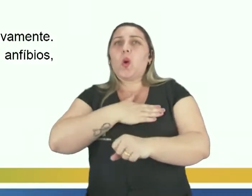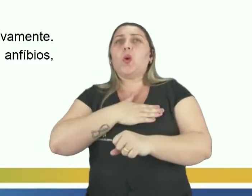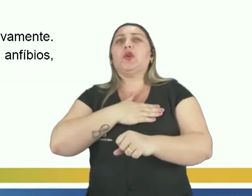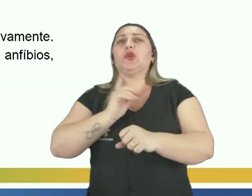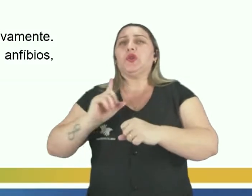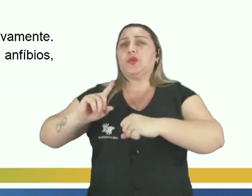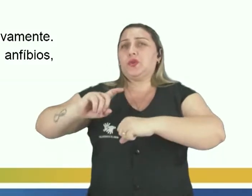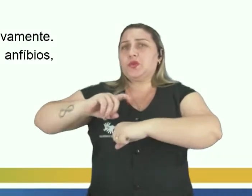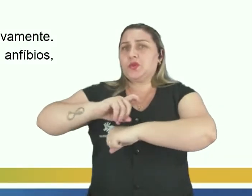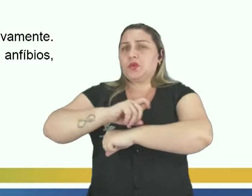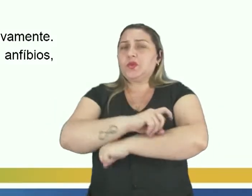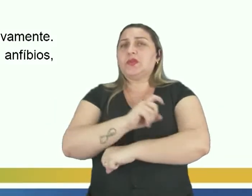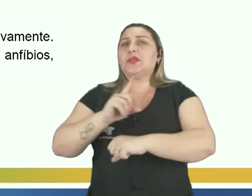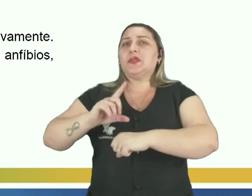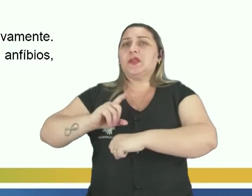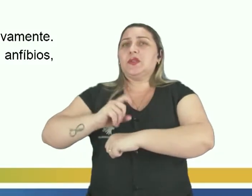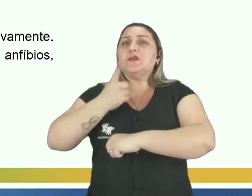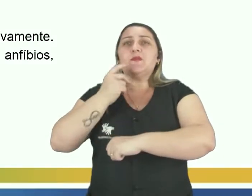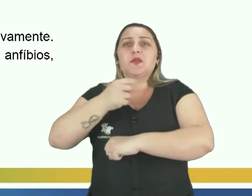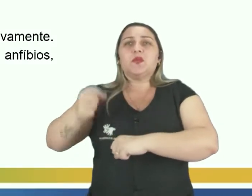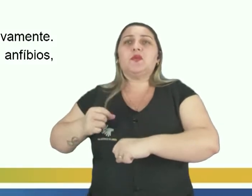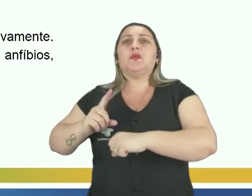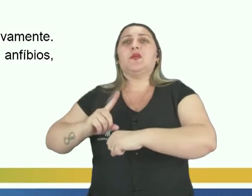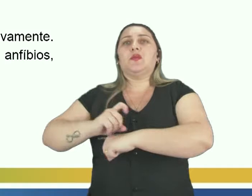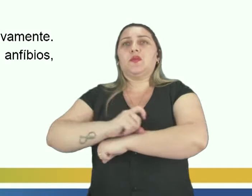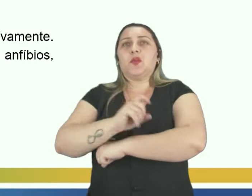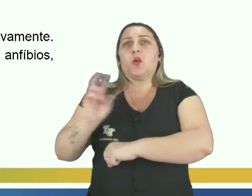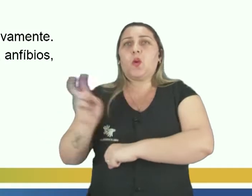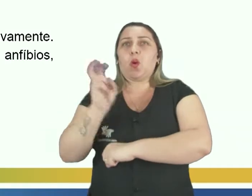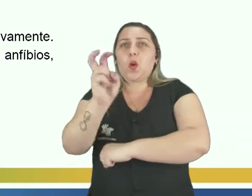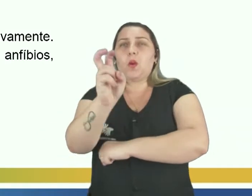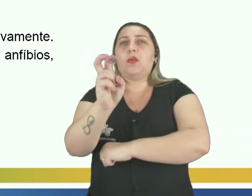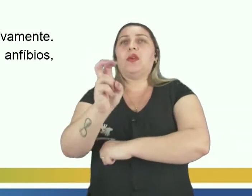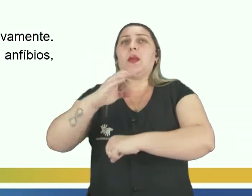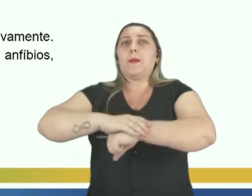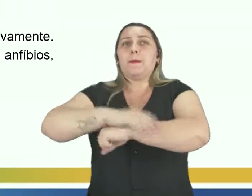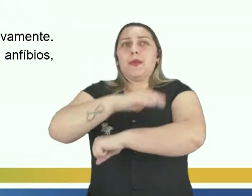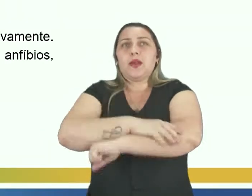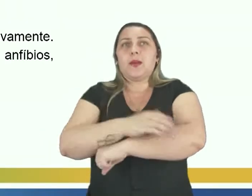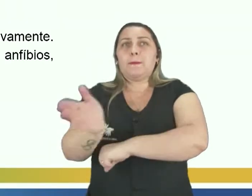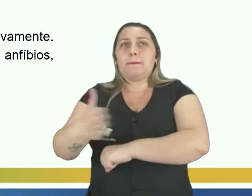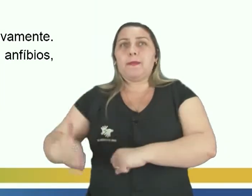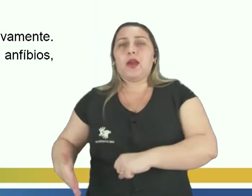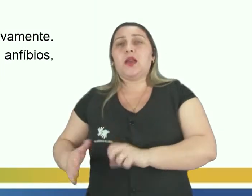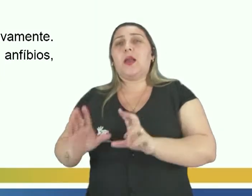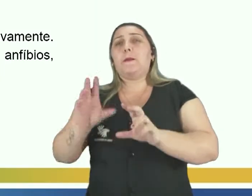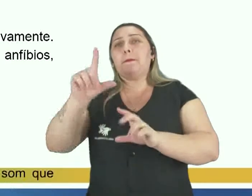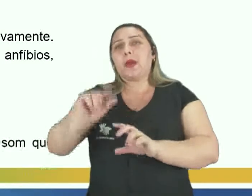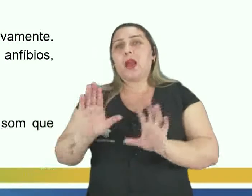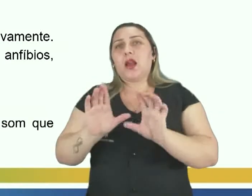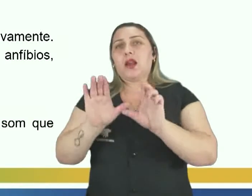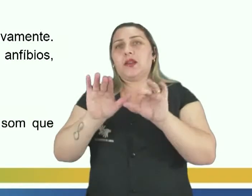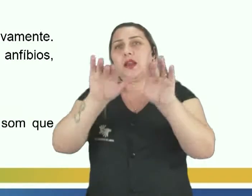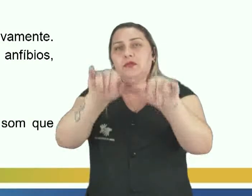pequenos vertebrados, como roedores, lagartos, cobras, anfíbios, peixes e pequenas aves.